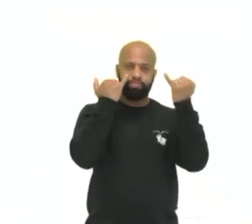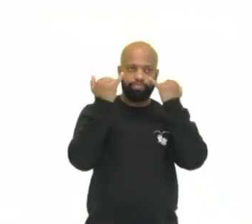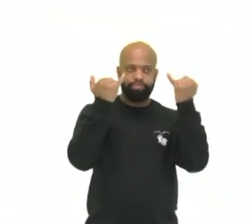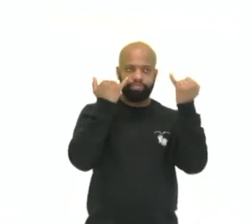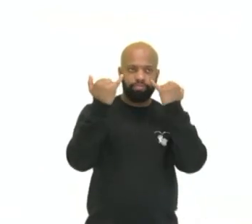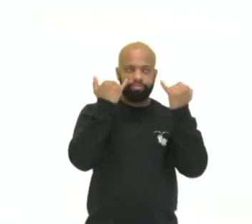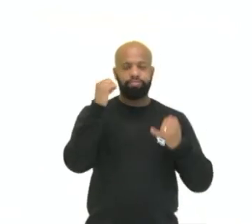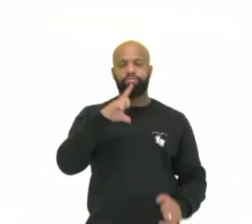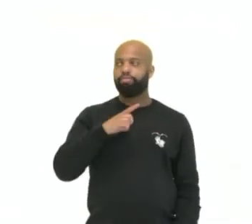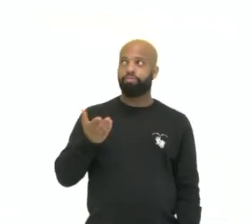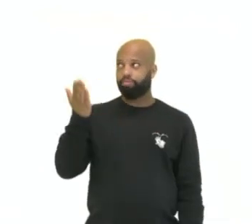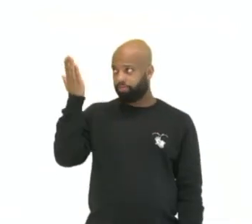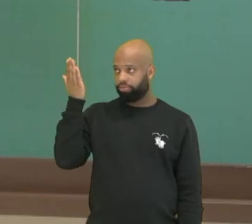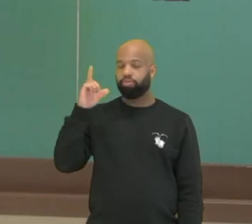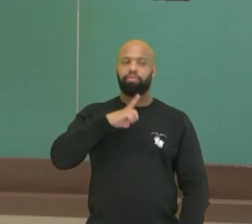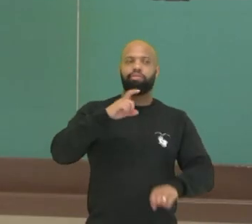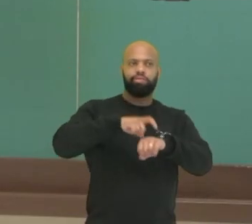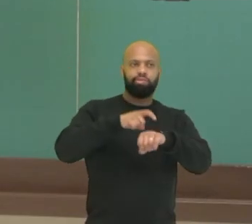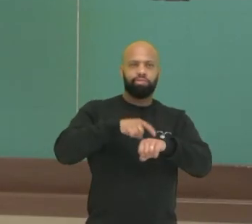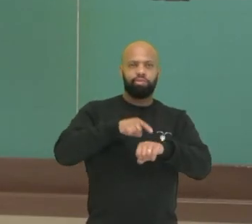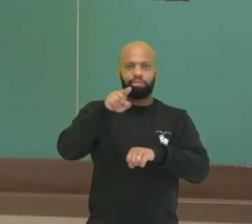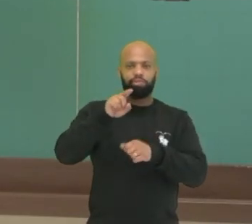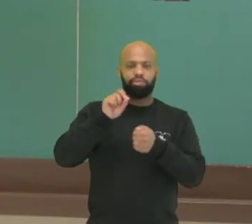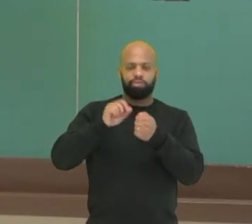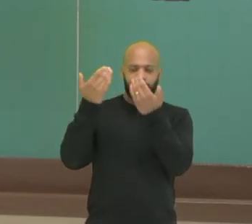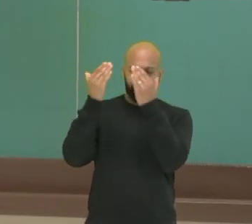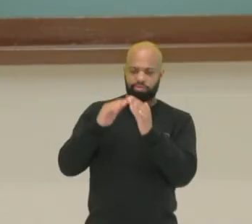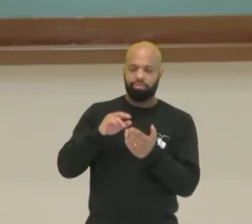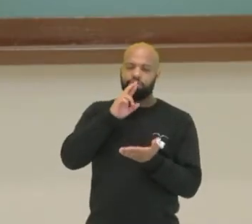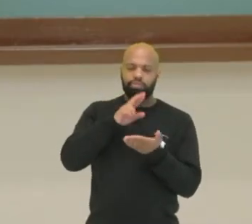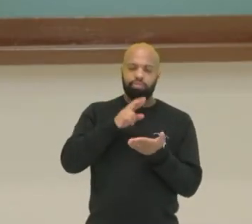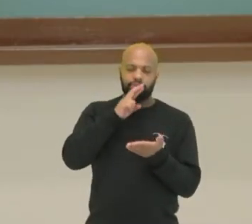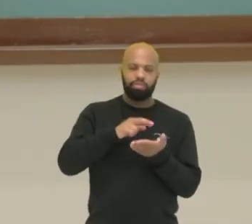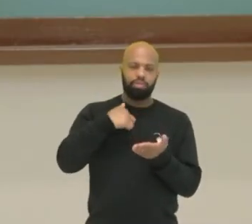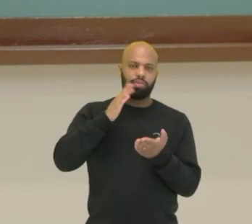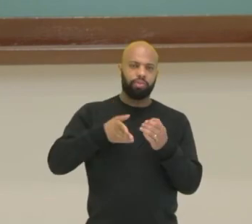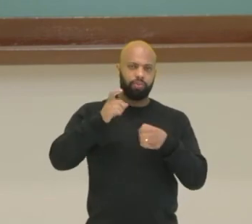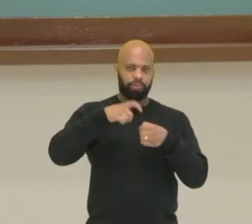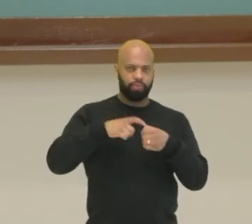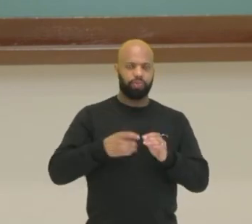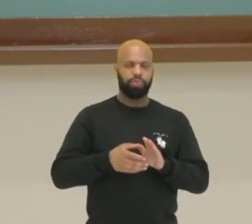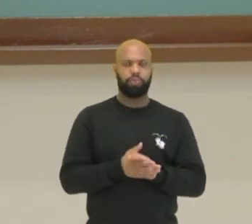tópico metodologia? Vou deixar o slide para vocês analisarem e mãos à obra.